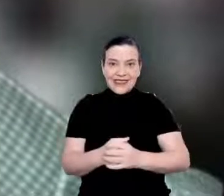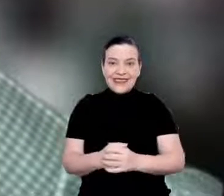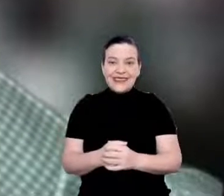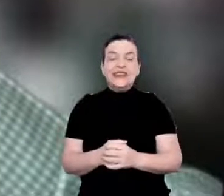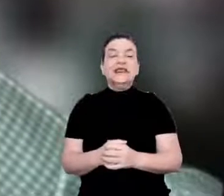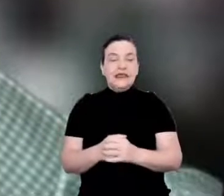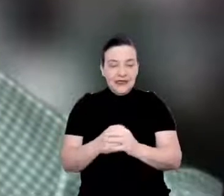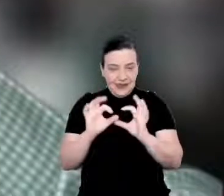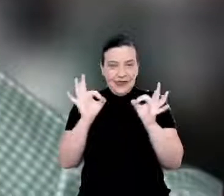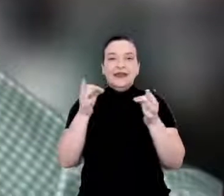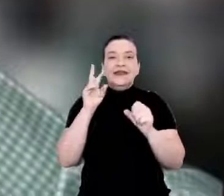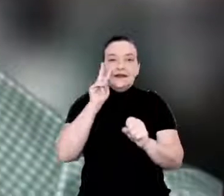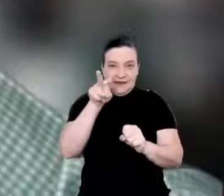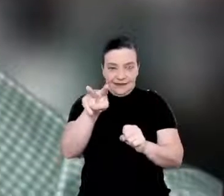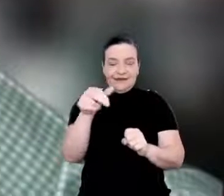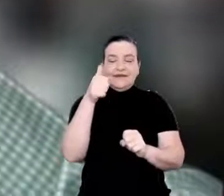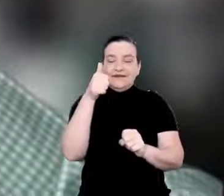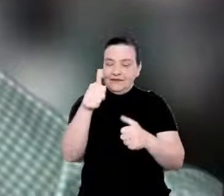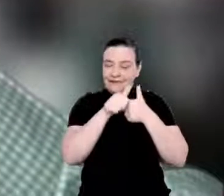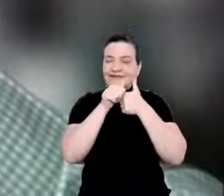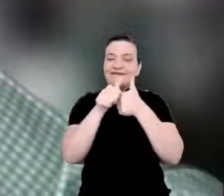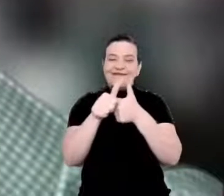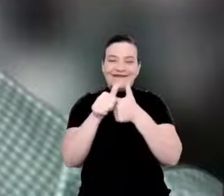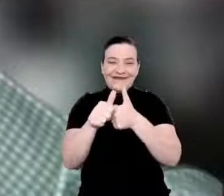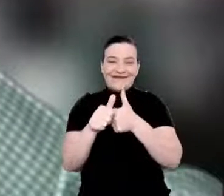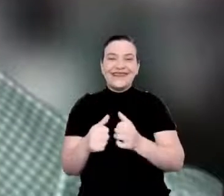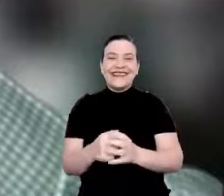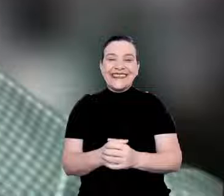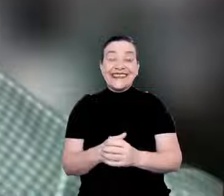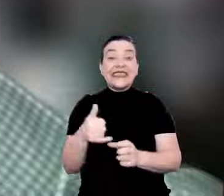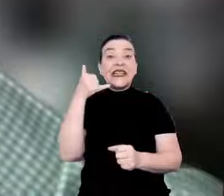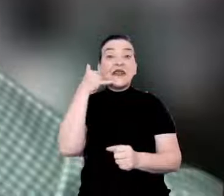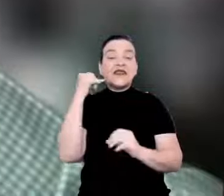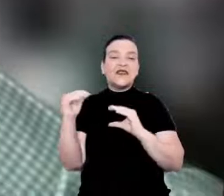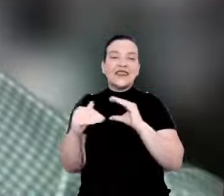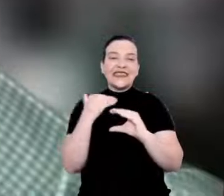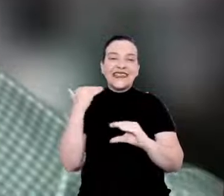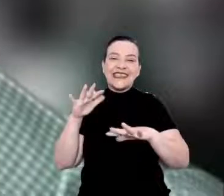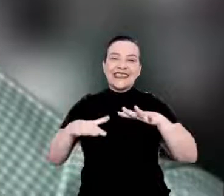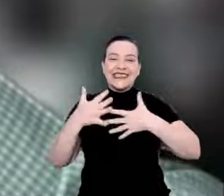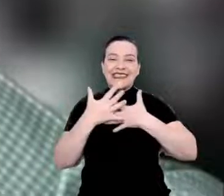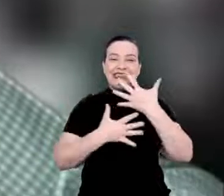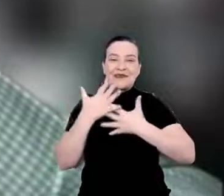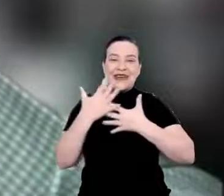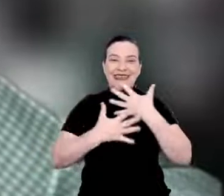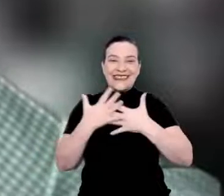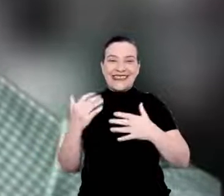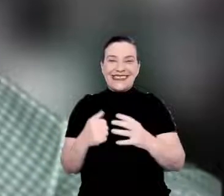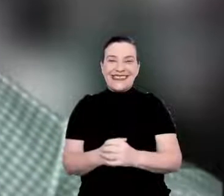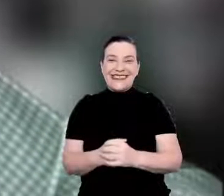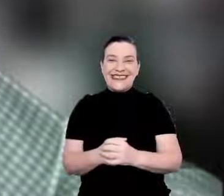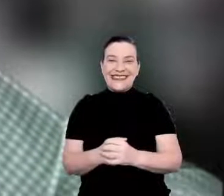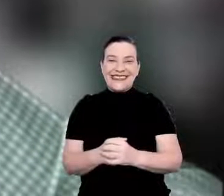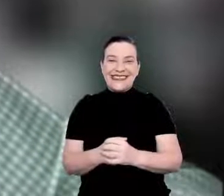Estamos sim, PC. Então, tem um telefonema entrando aqui, atrapalha tudo a tela. Bom,